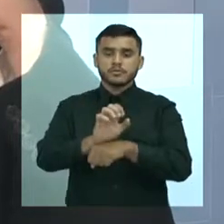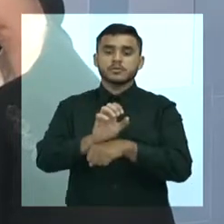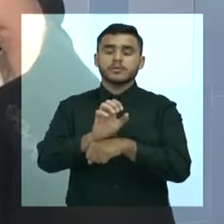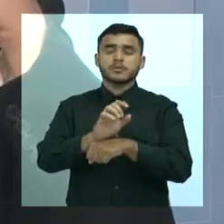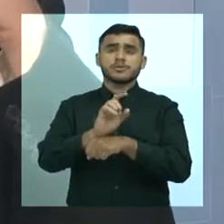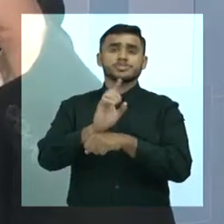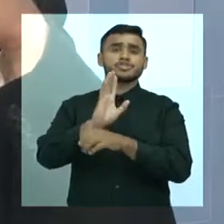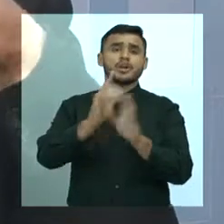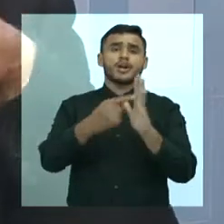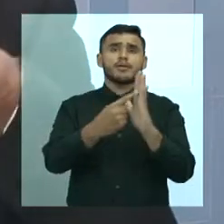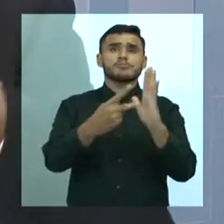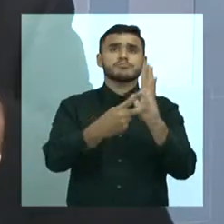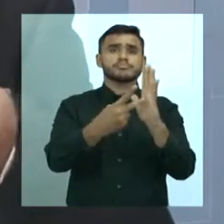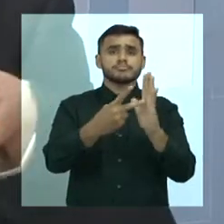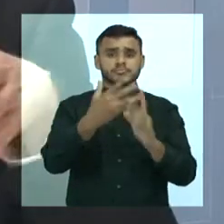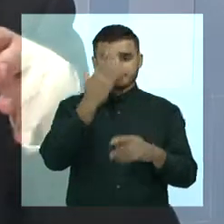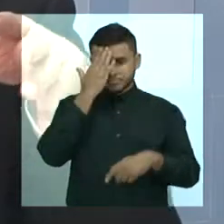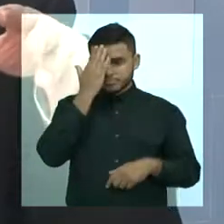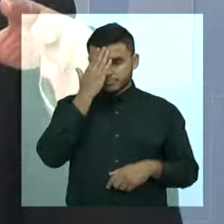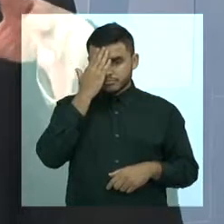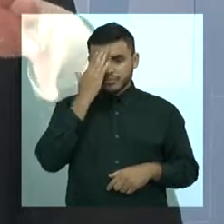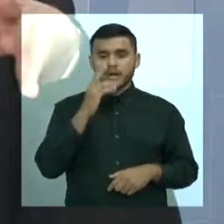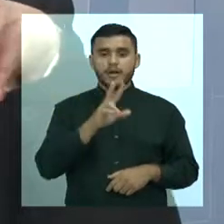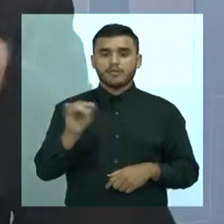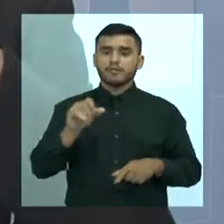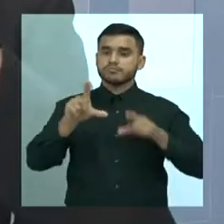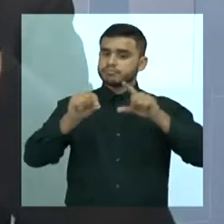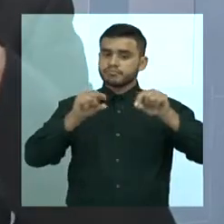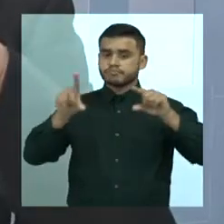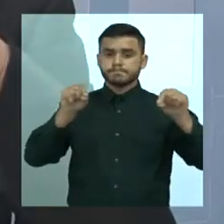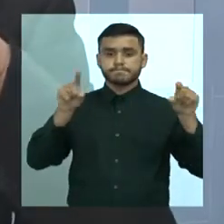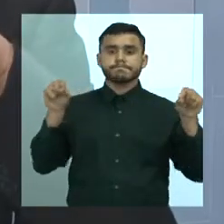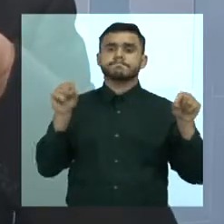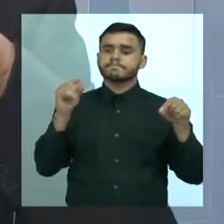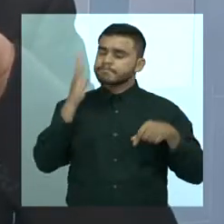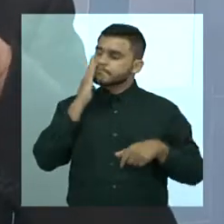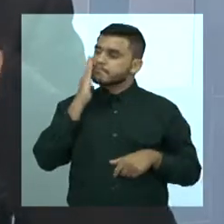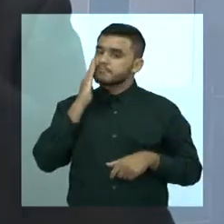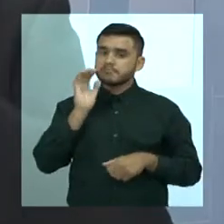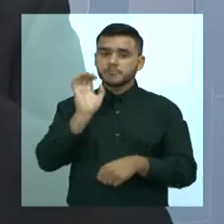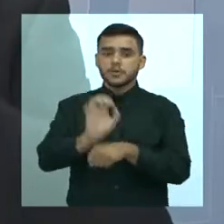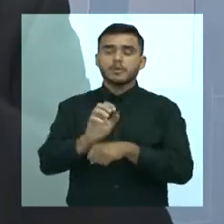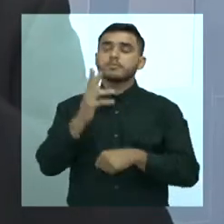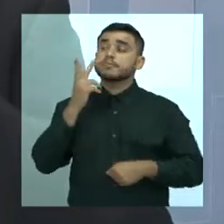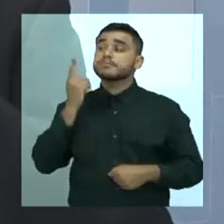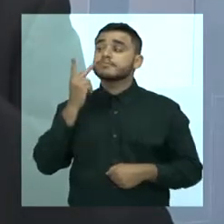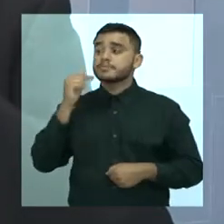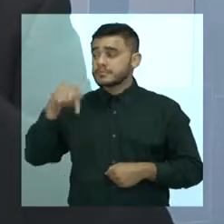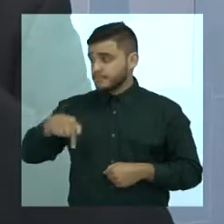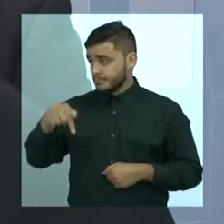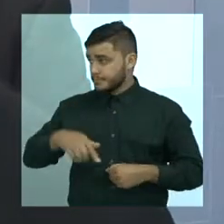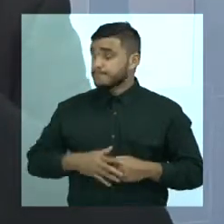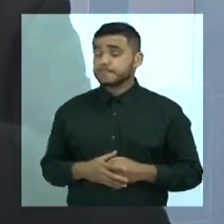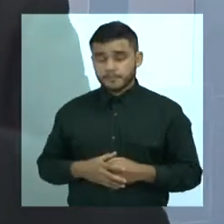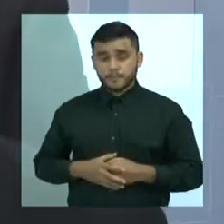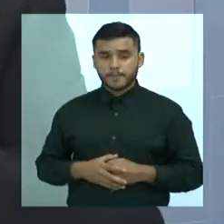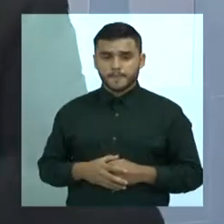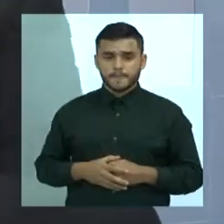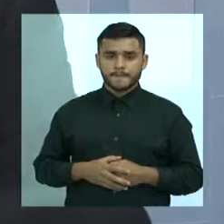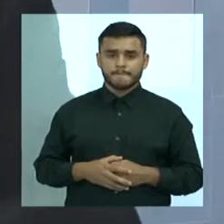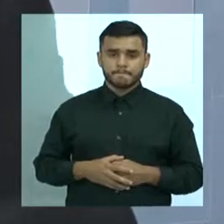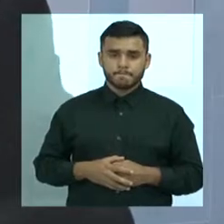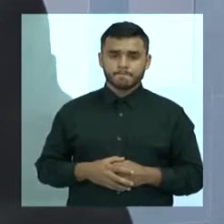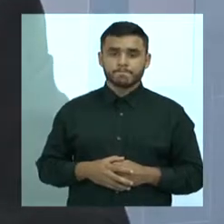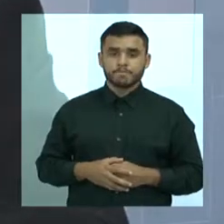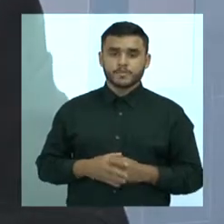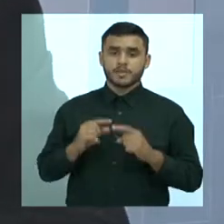Lula, ele faz uma indicação maior de cargos chaves aqui no estado do Ceará. E o terceiro grupo era